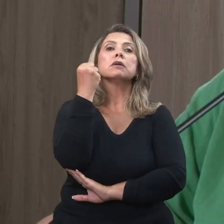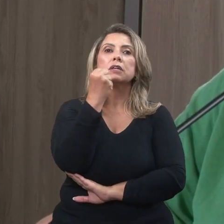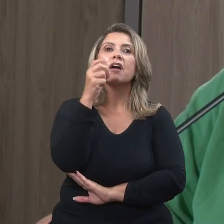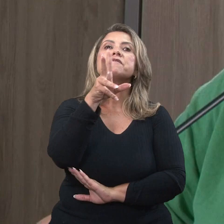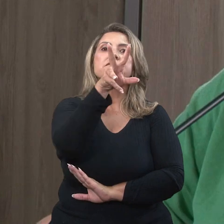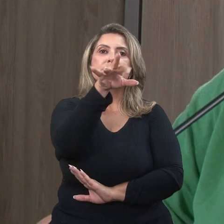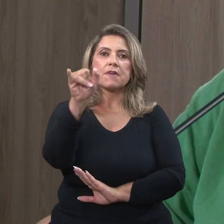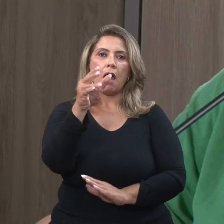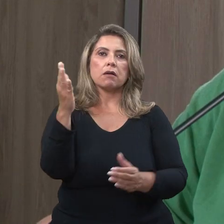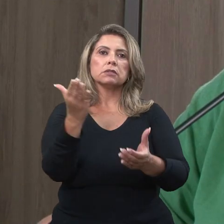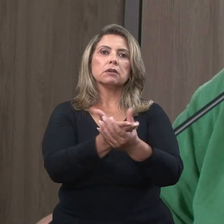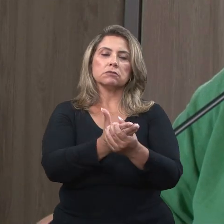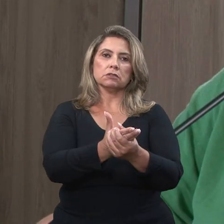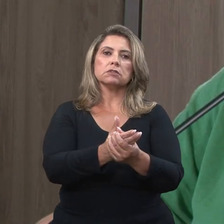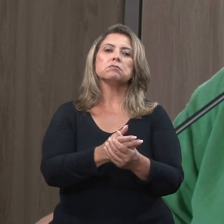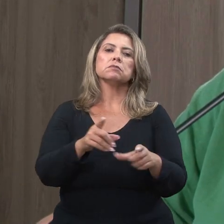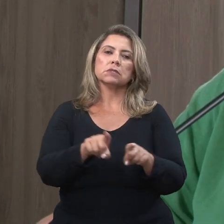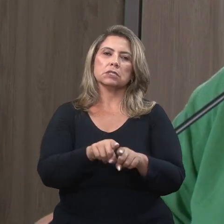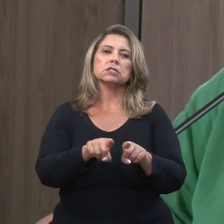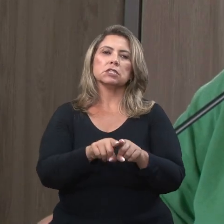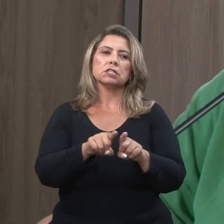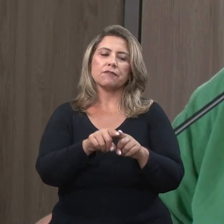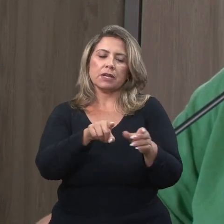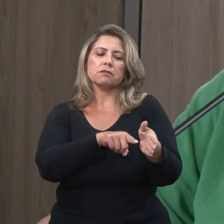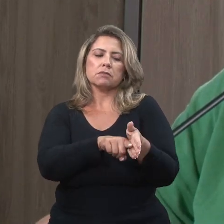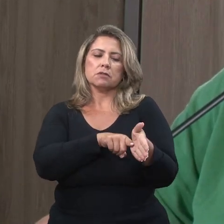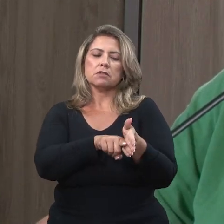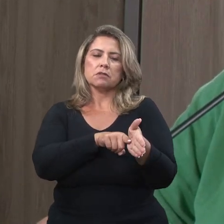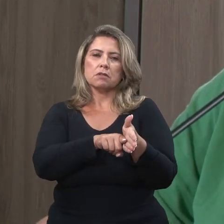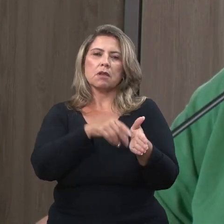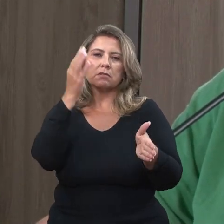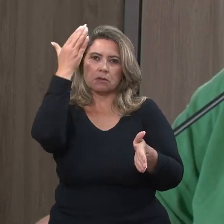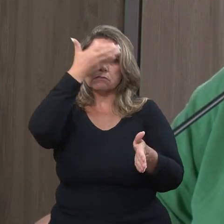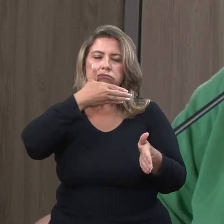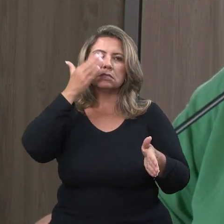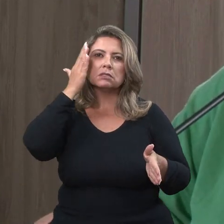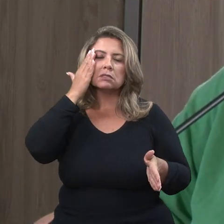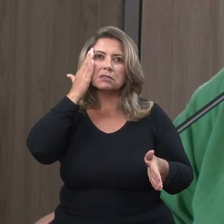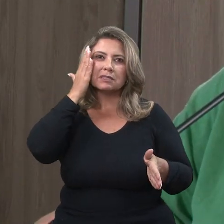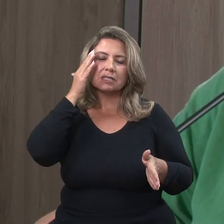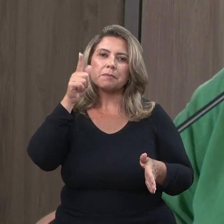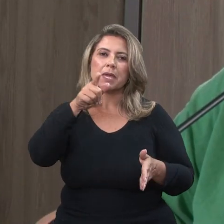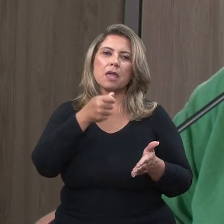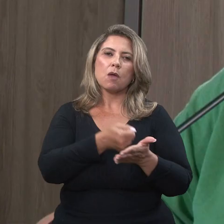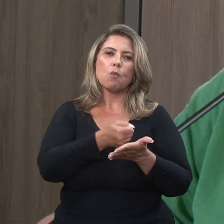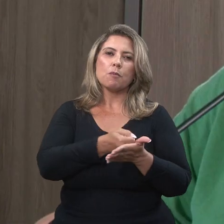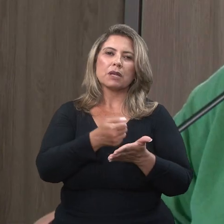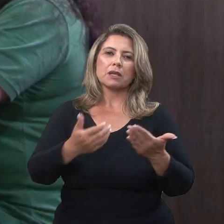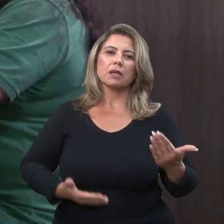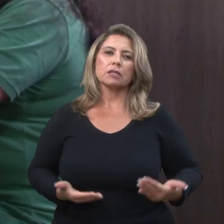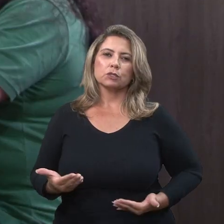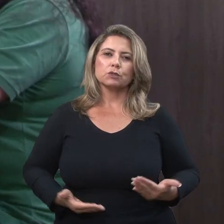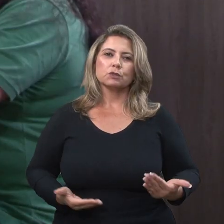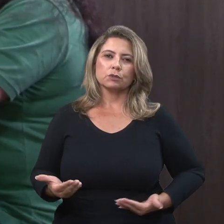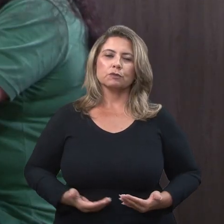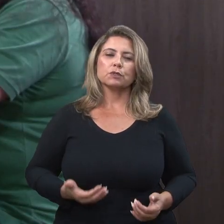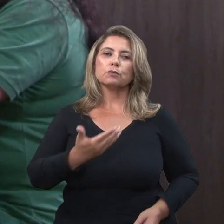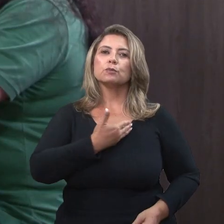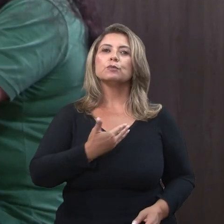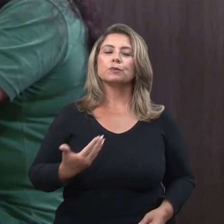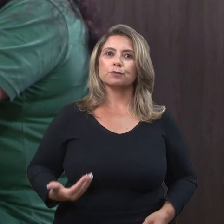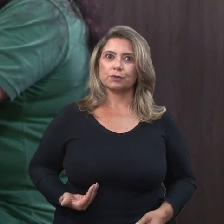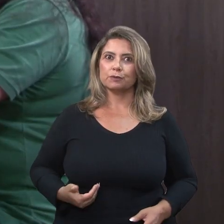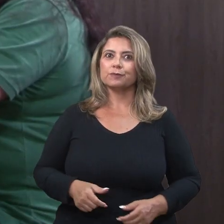haver a devida apuração. É dever do servidor público apurar. E é